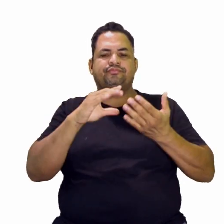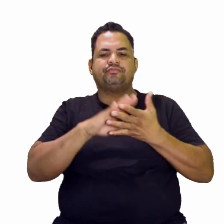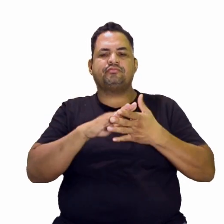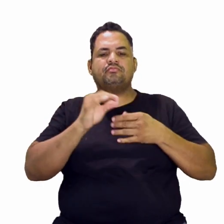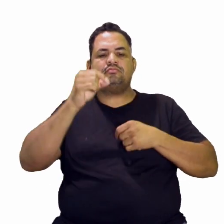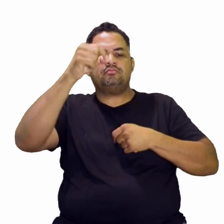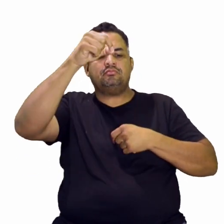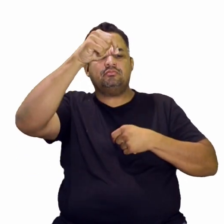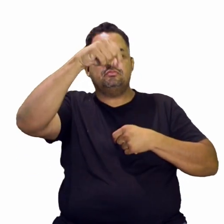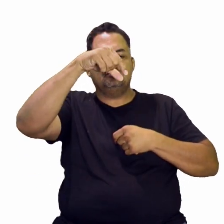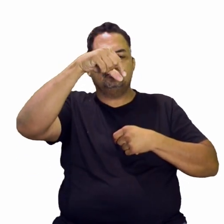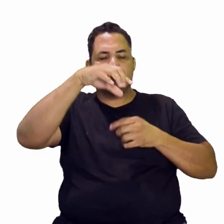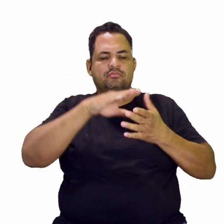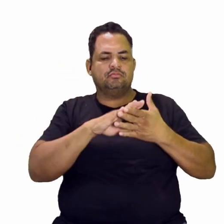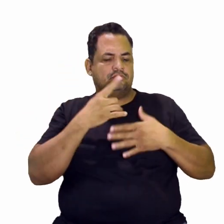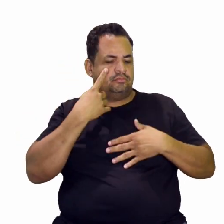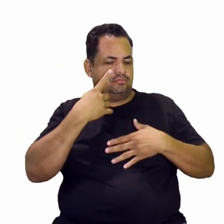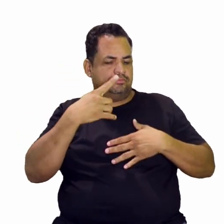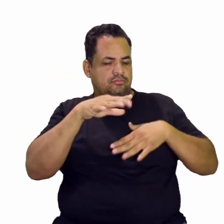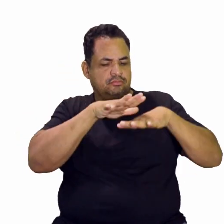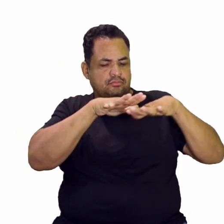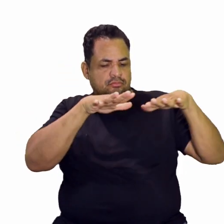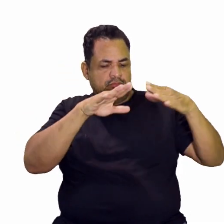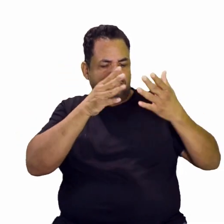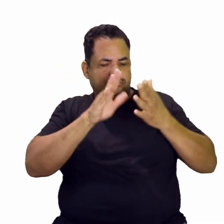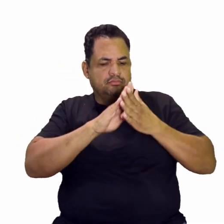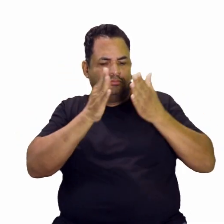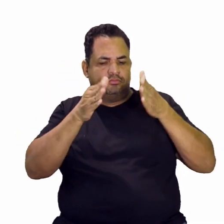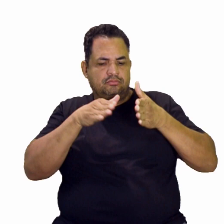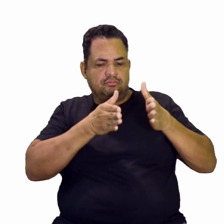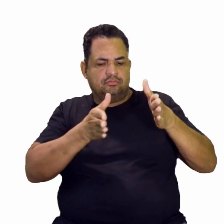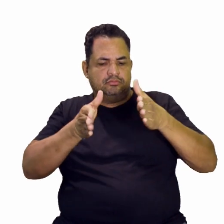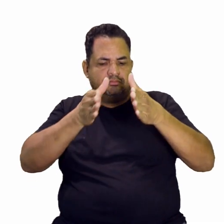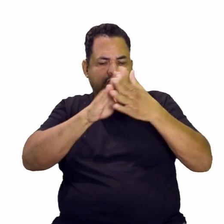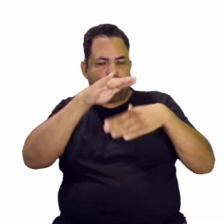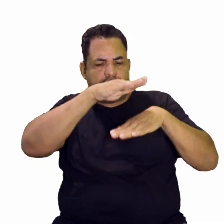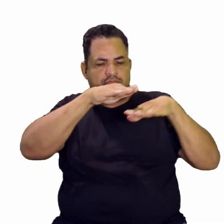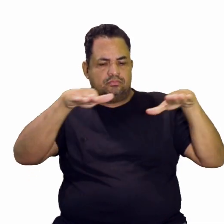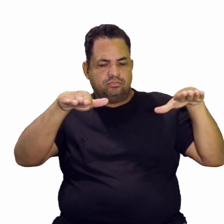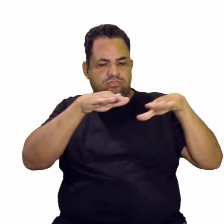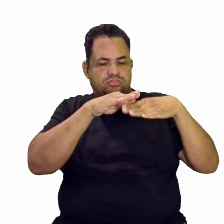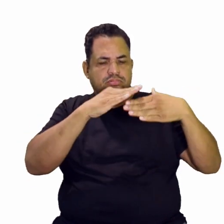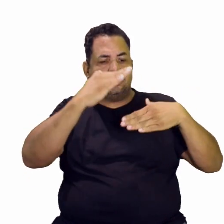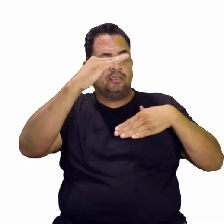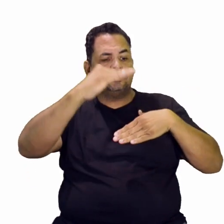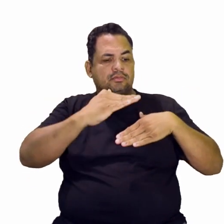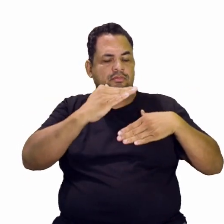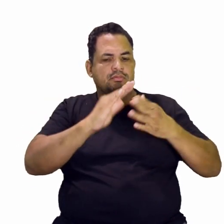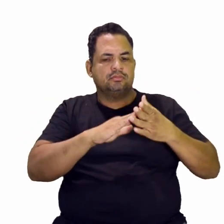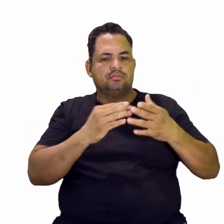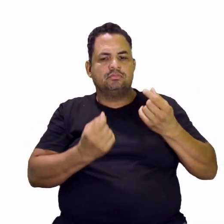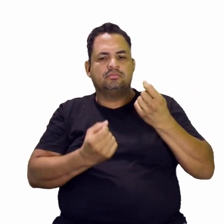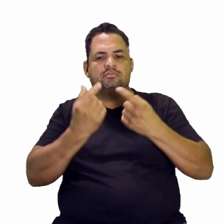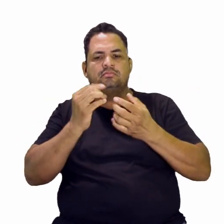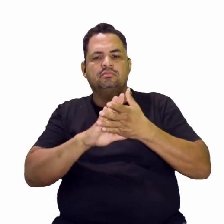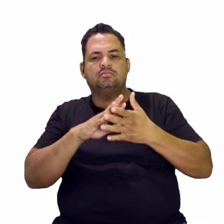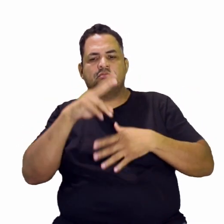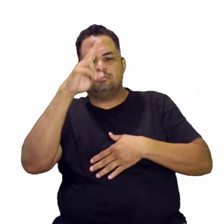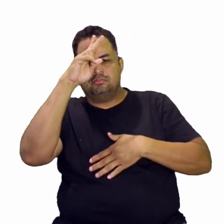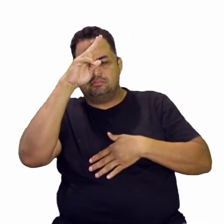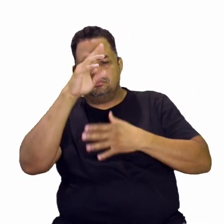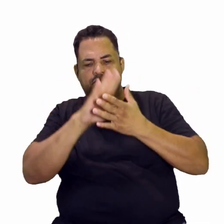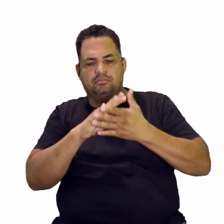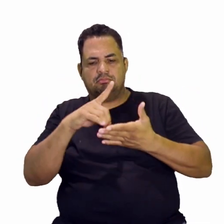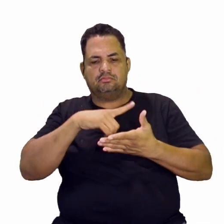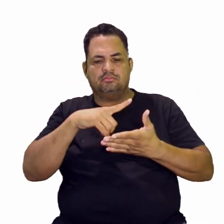uma folhinha em cima, assim no lago, que você vê, ela não afunda, ela vai ficar sobre. Alguns animais também,